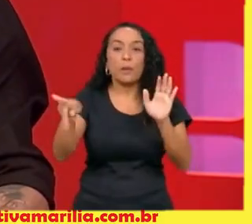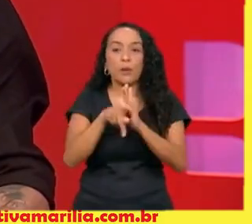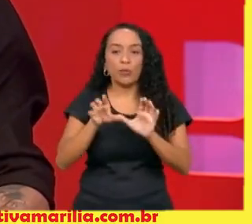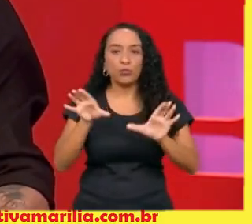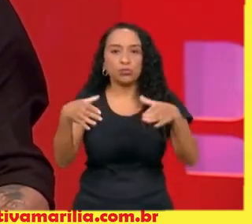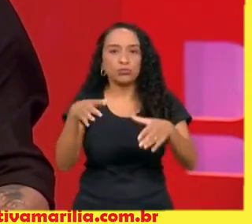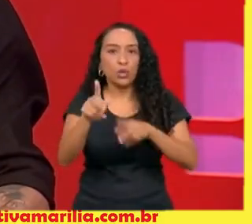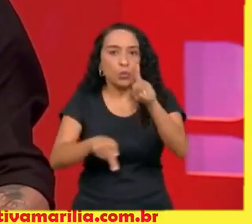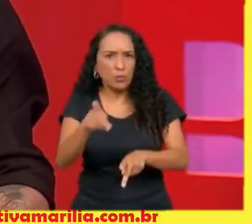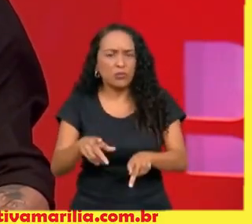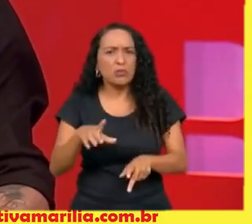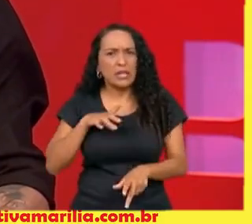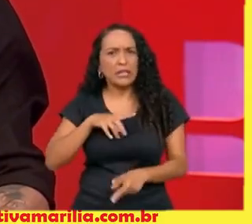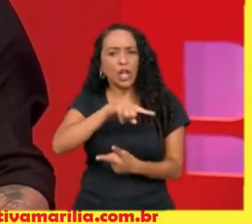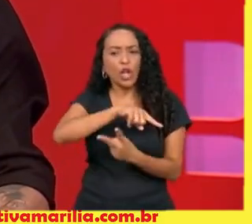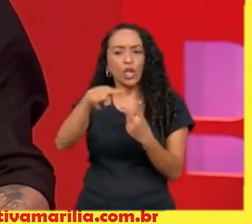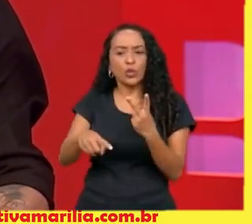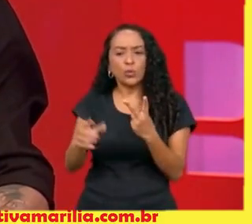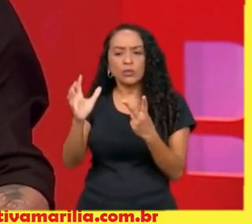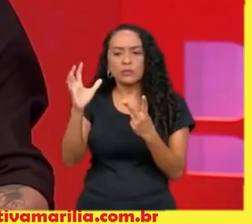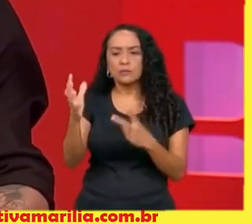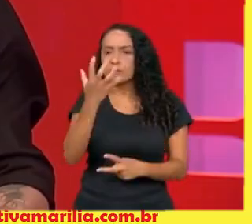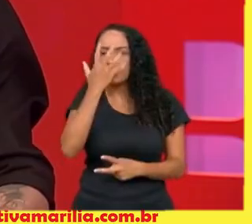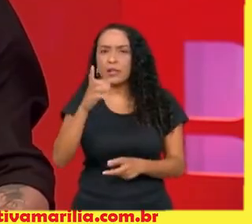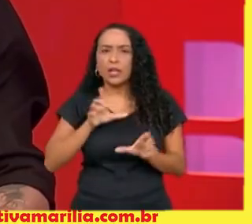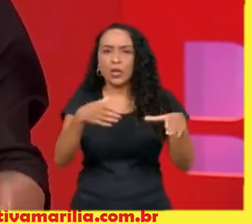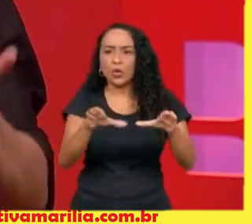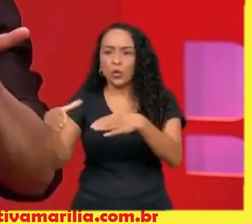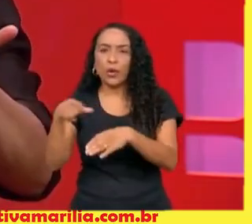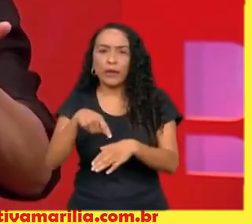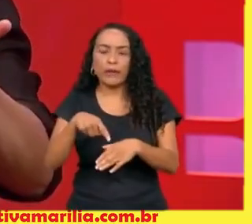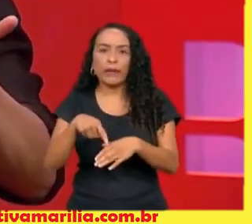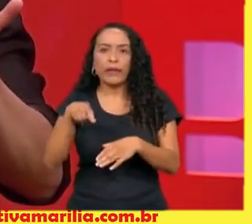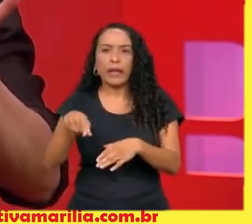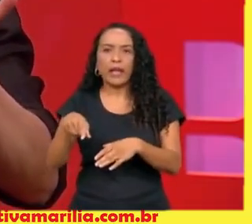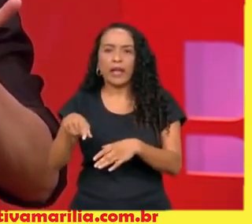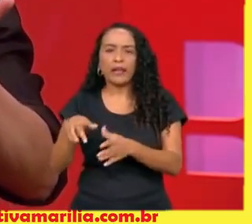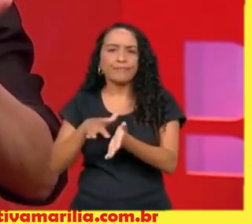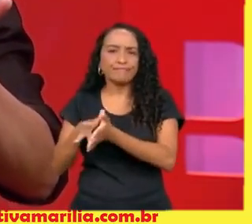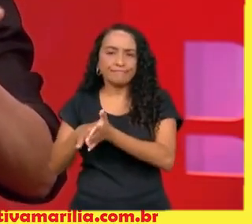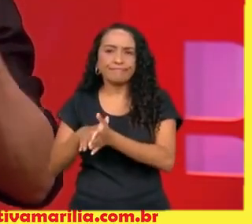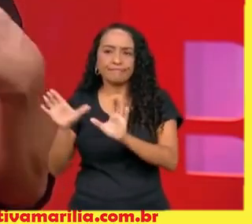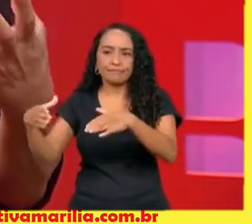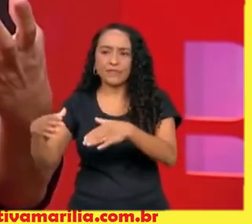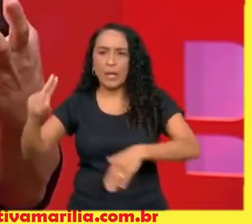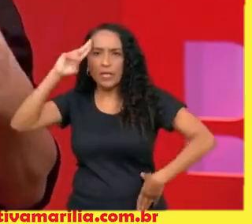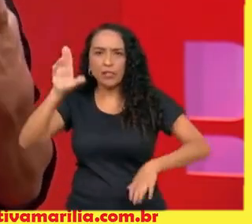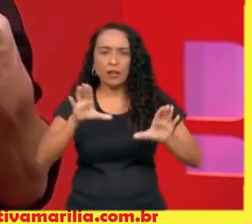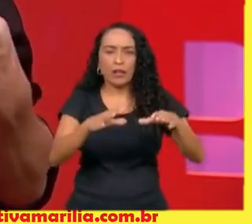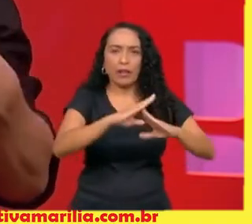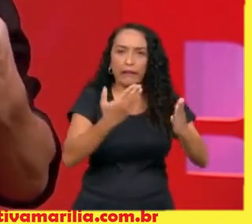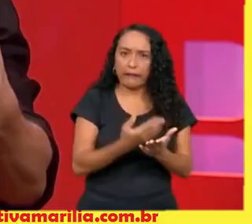tem, se eu não estou enganado, tem duas massas que ele chama de massas artificiais, que é o exército e a igreja, né? São as duas massas artificiais, são